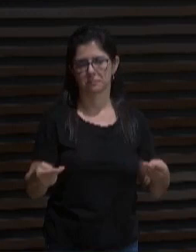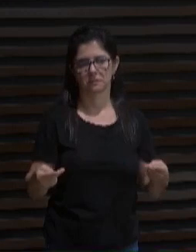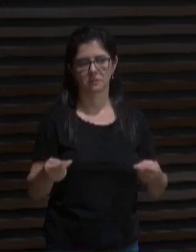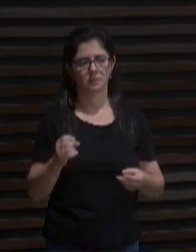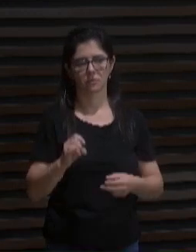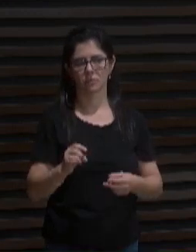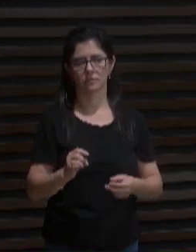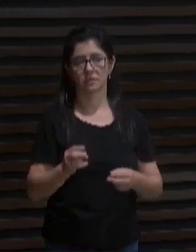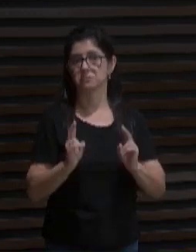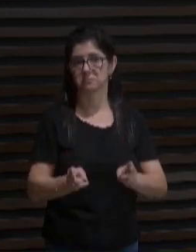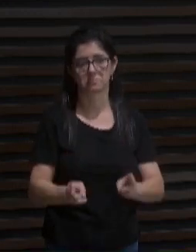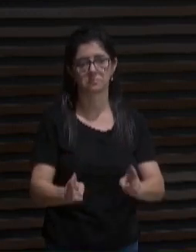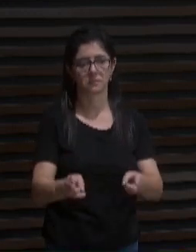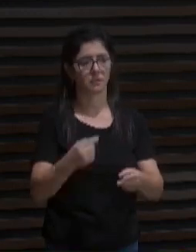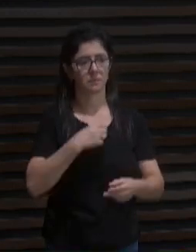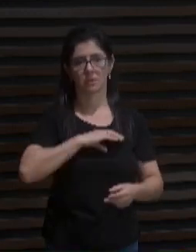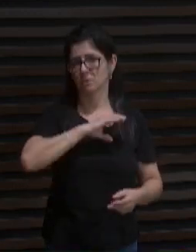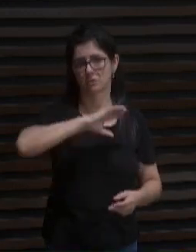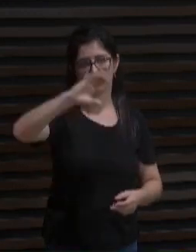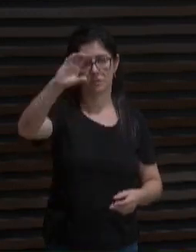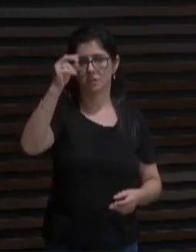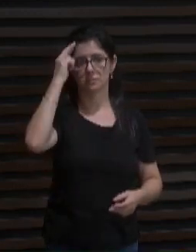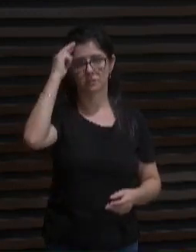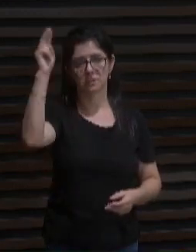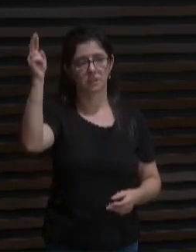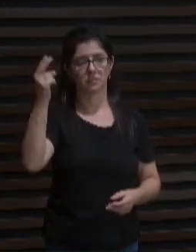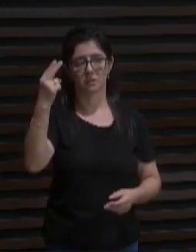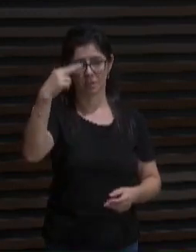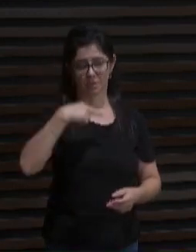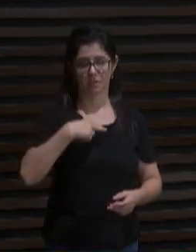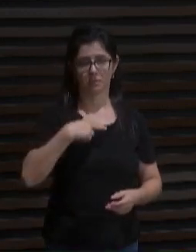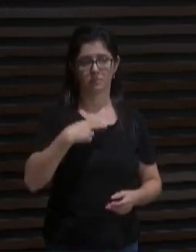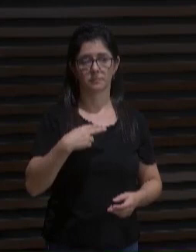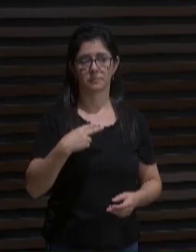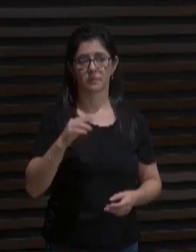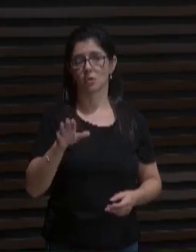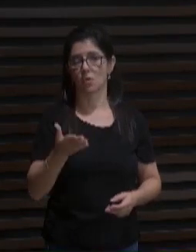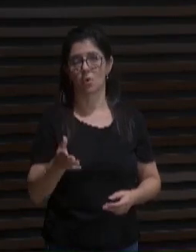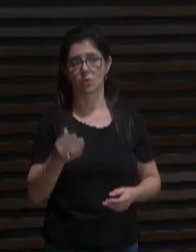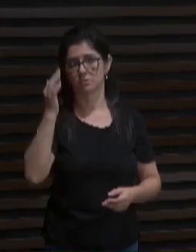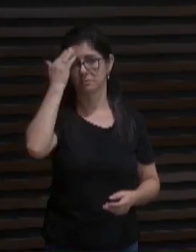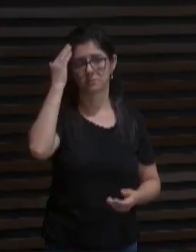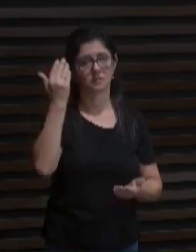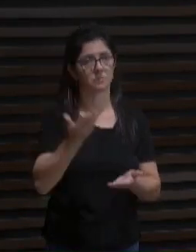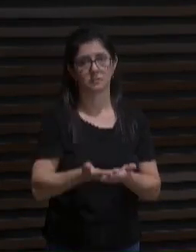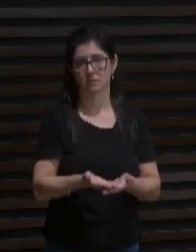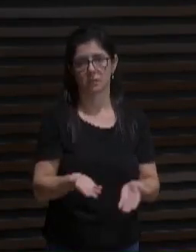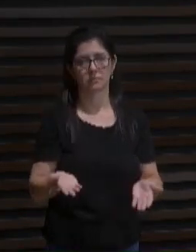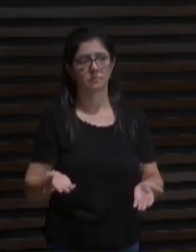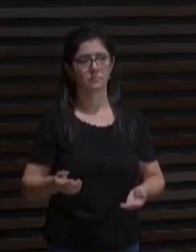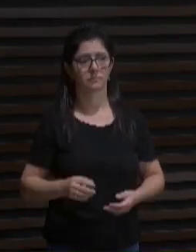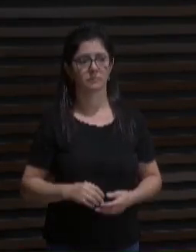ouviu, está com o ouvido agravado, ou está com a mão encolhida, ou eu não creio no que ele está dizendo. Então nós vamos pedir,